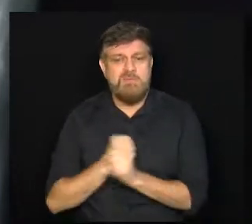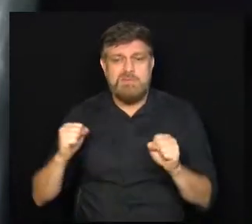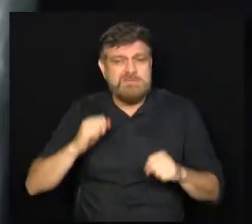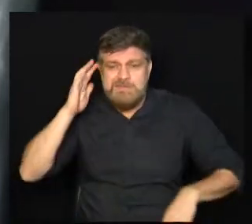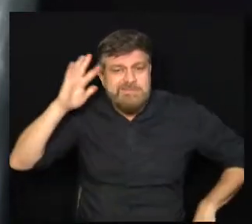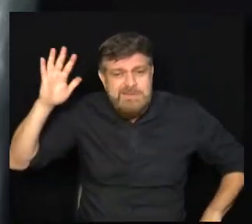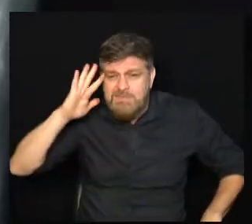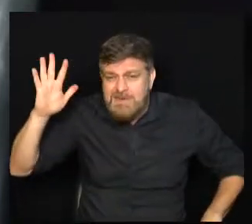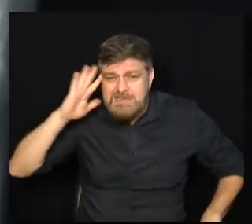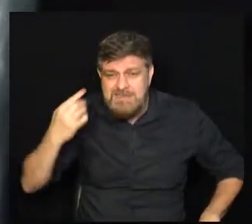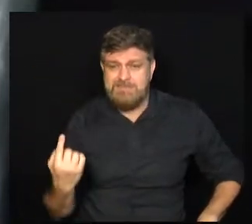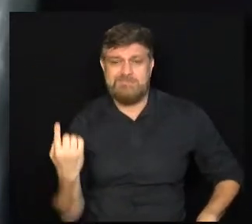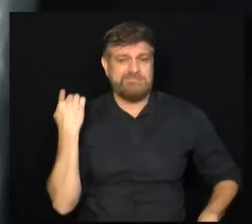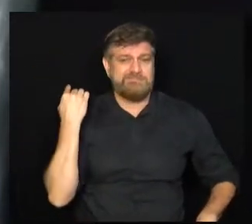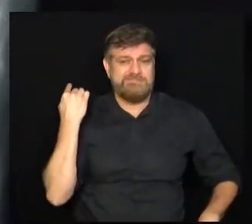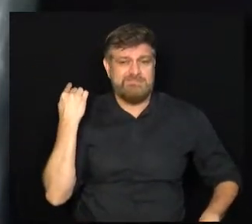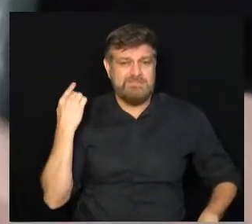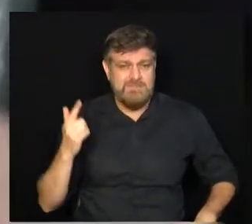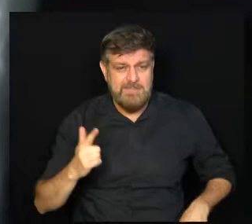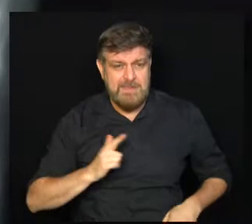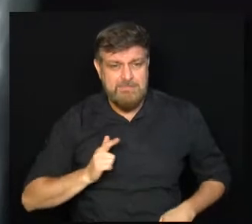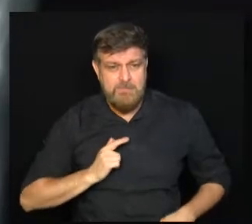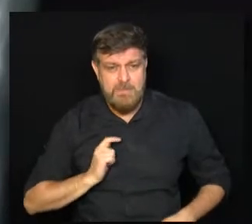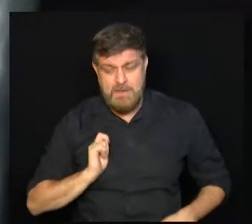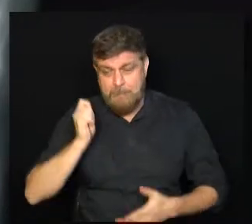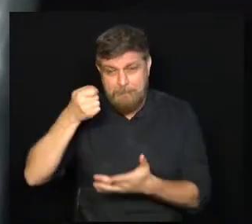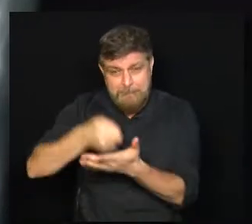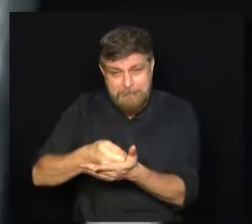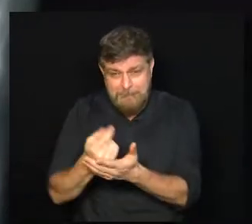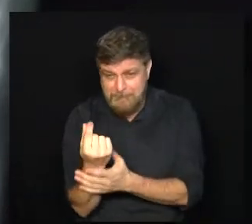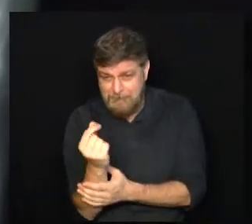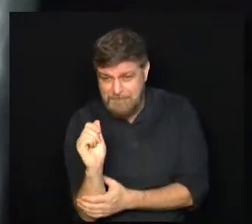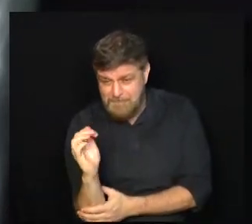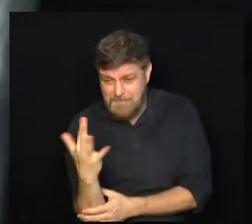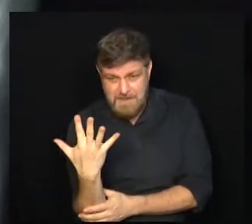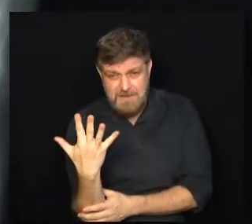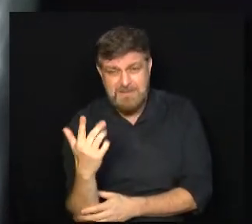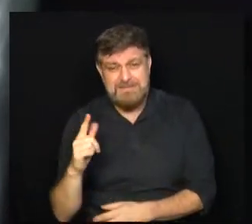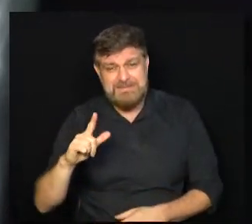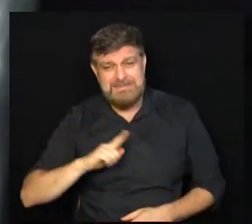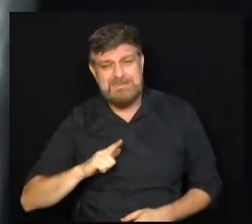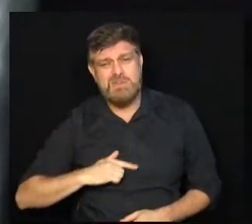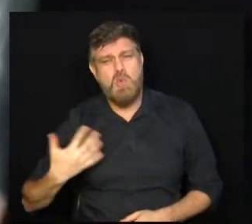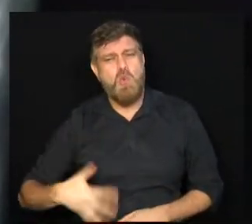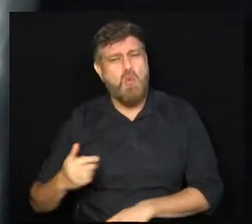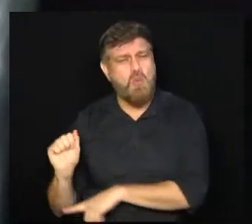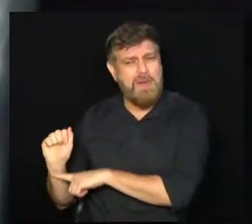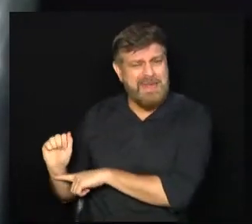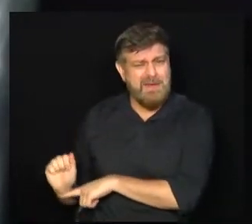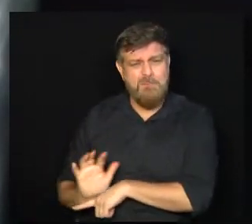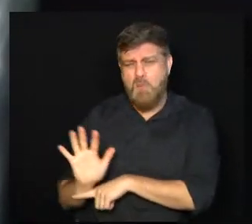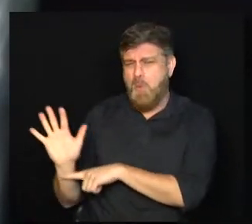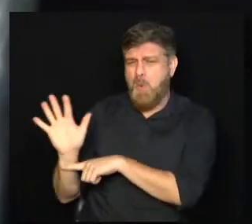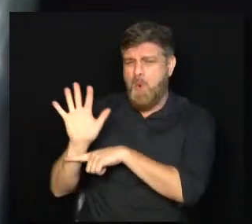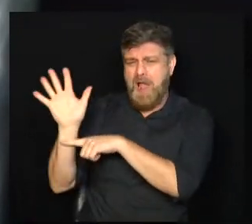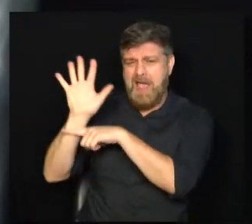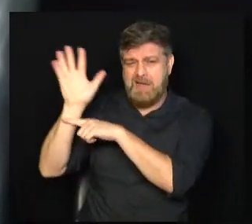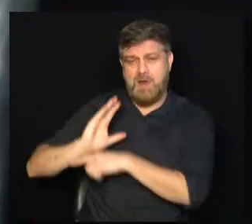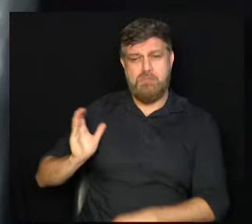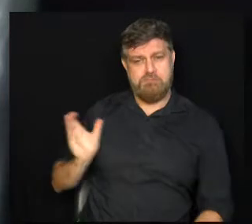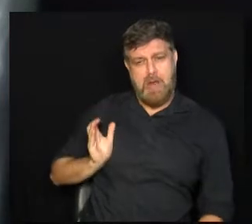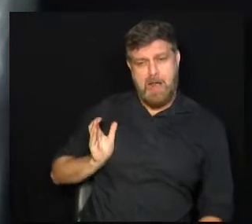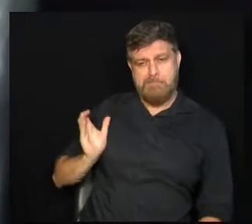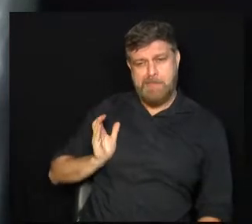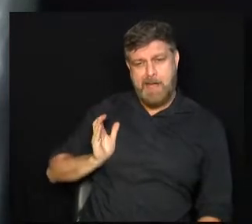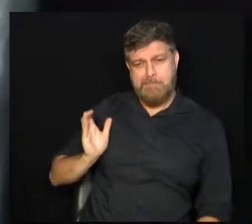inimaginável, né? Tanto é que o custo das passagens aéreas, do transporte aéreo, era altíssimo. Mas, enfim,